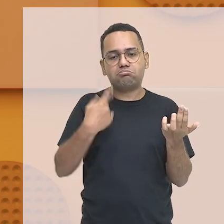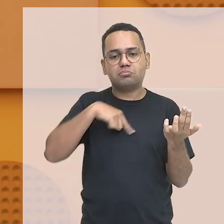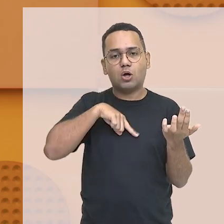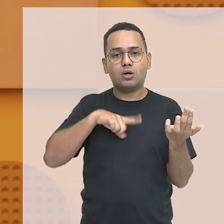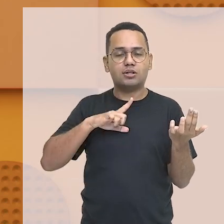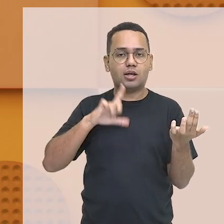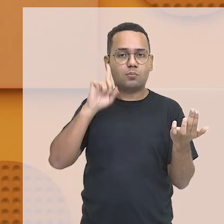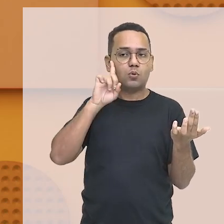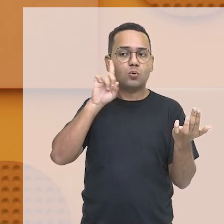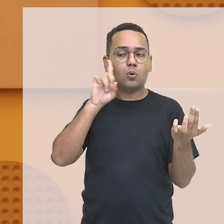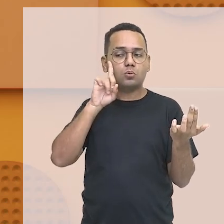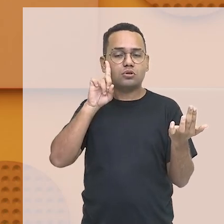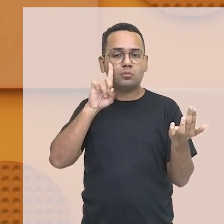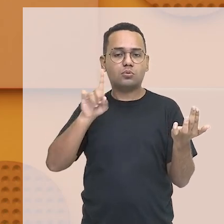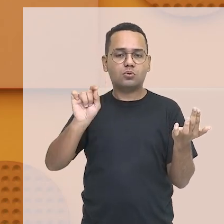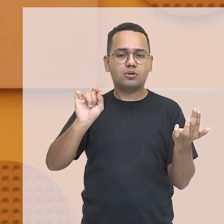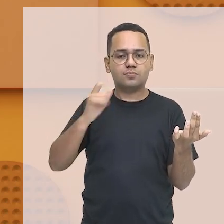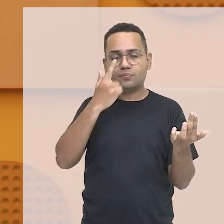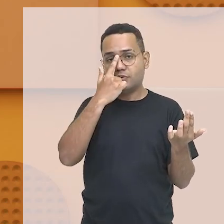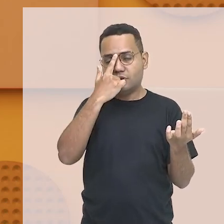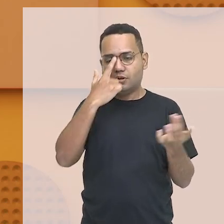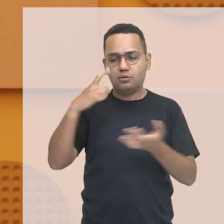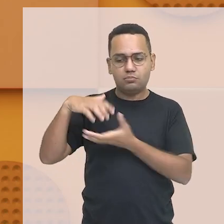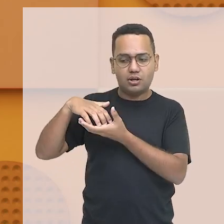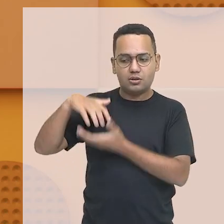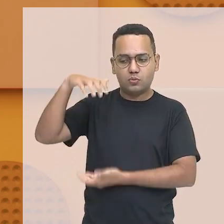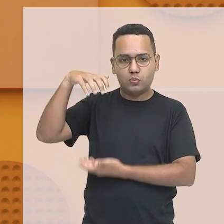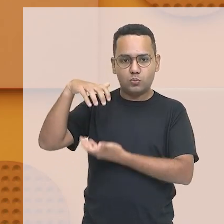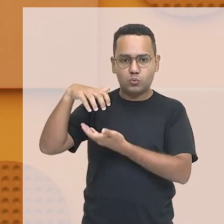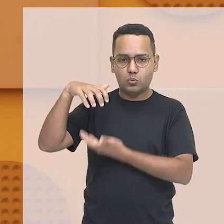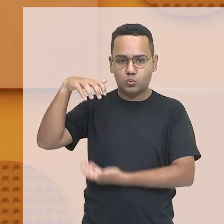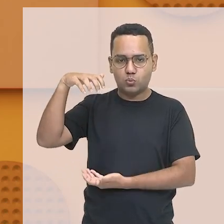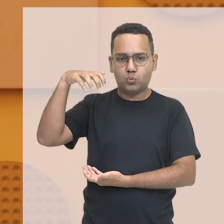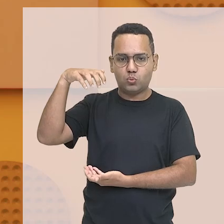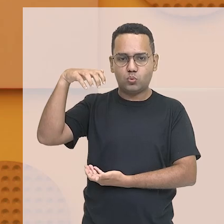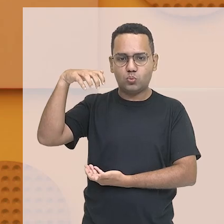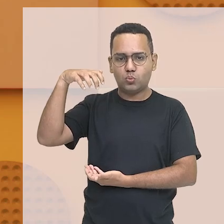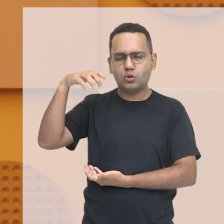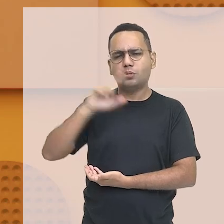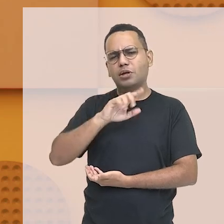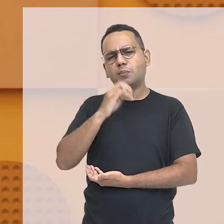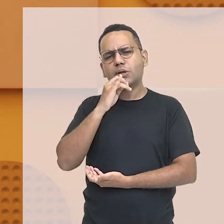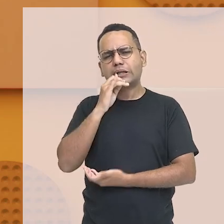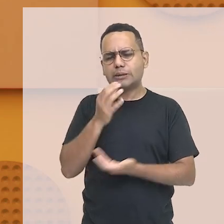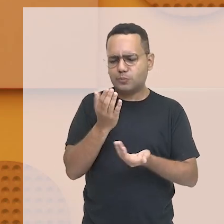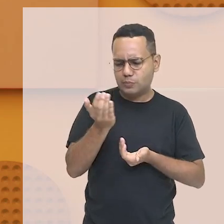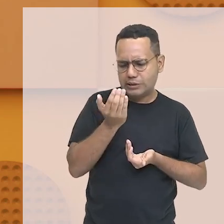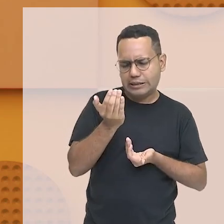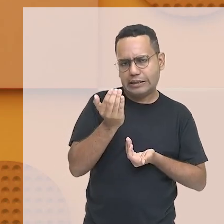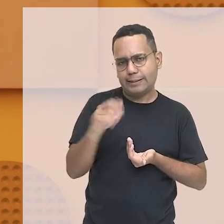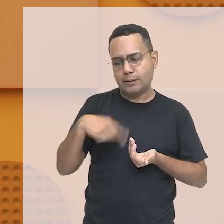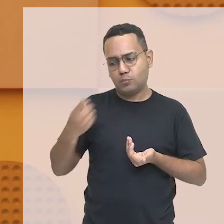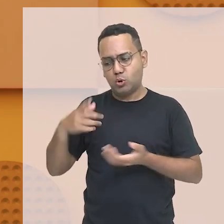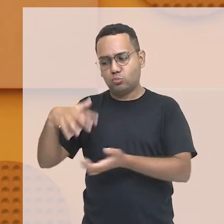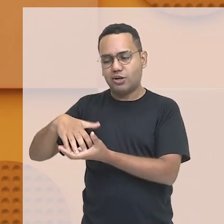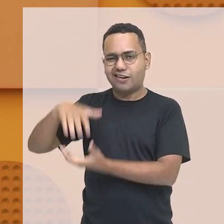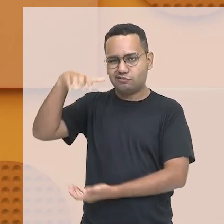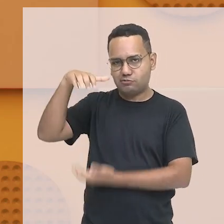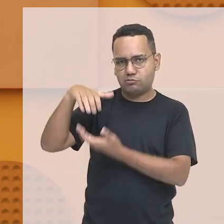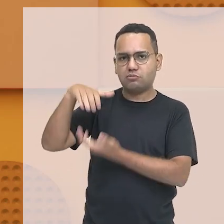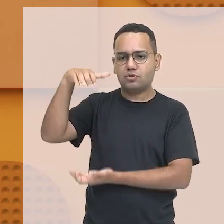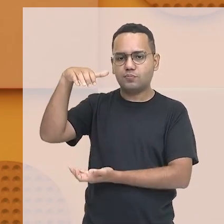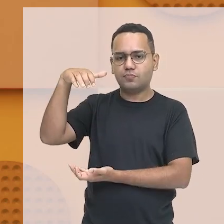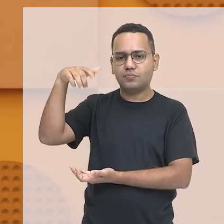quando a gente se torna ali adulto, né, saindo ali da parte da juventude, indo para a parte do